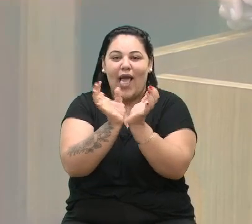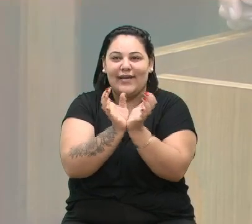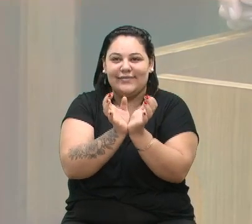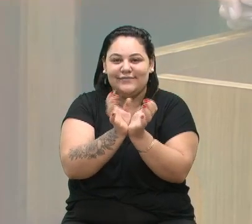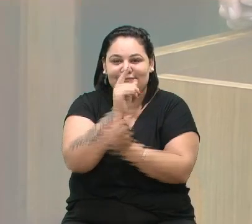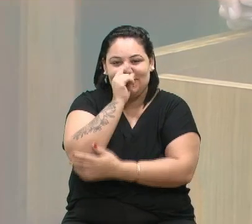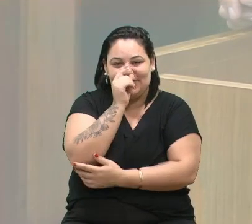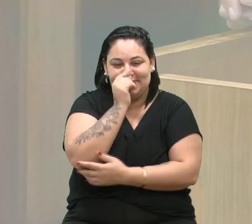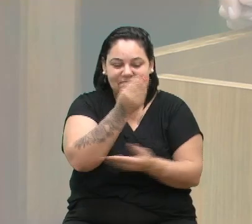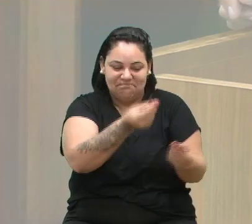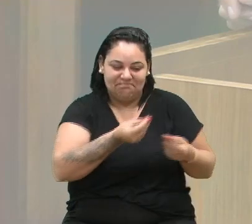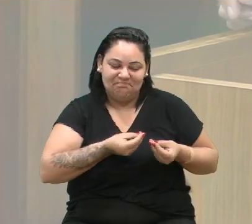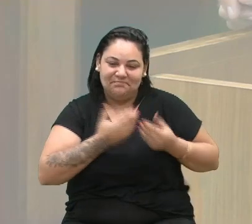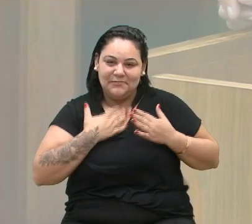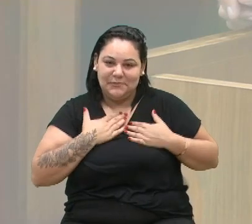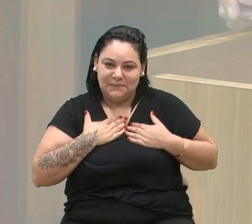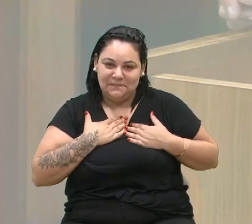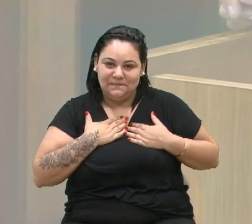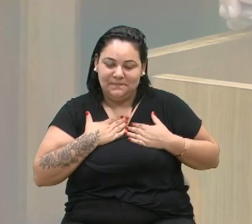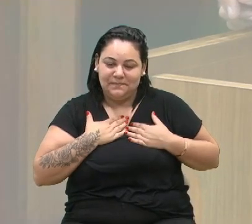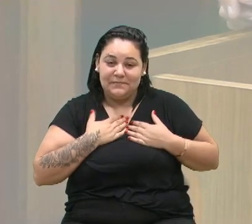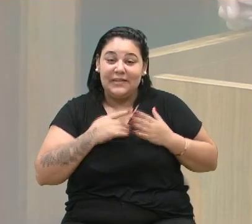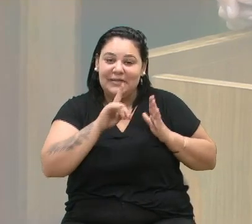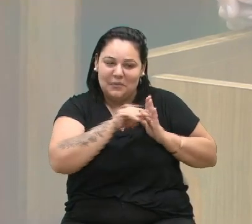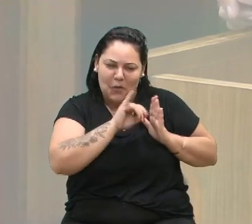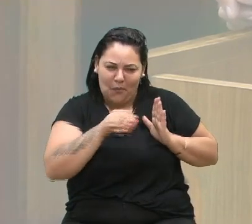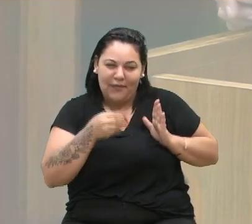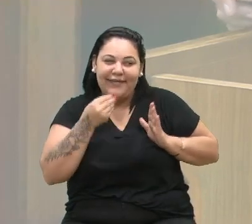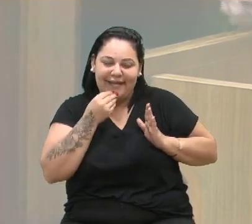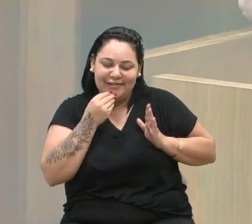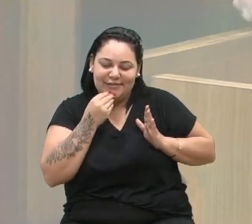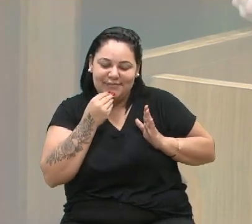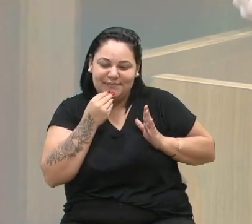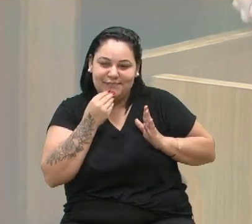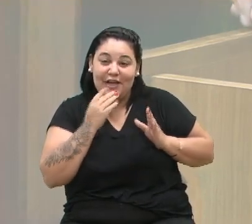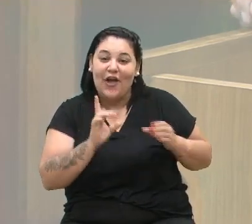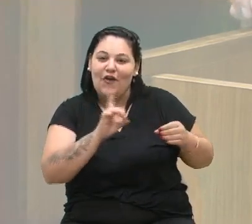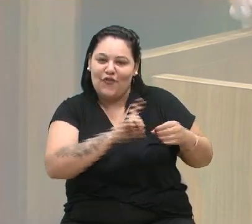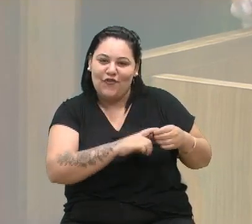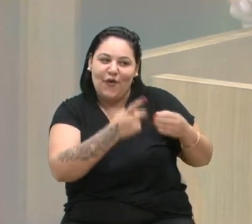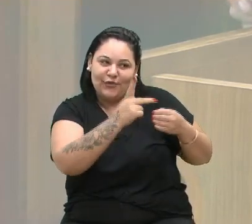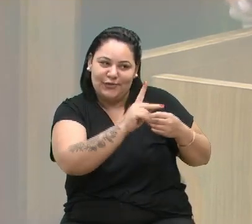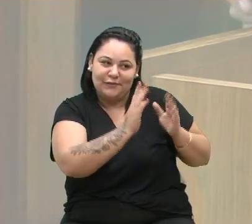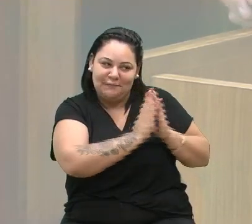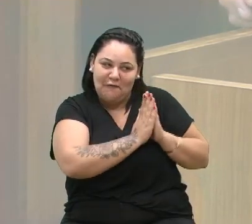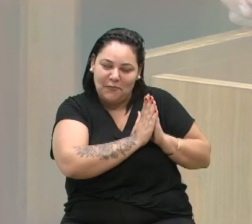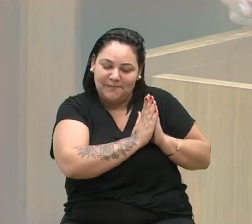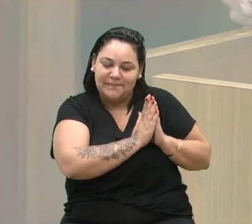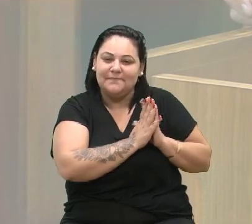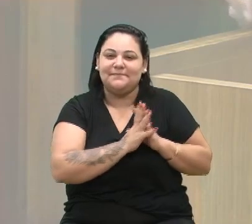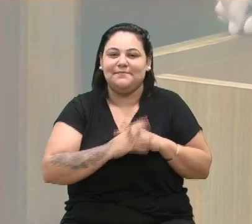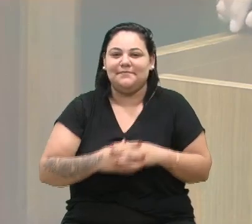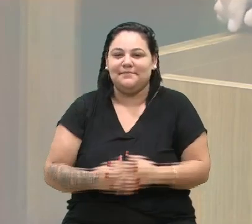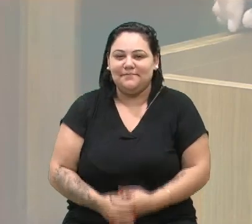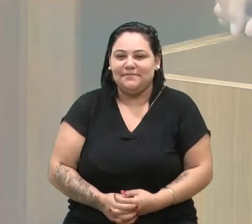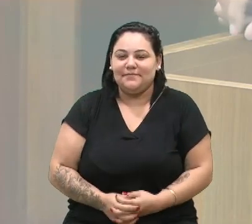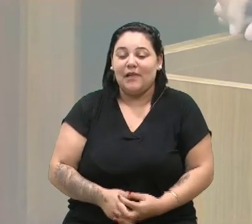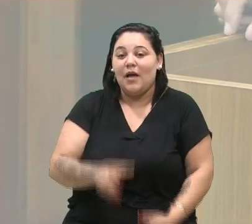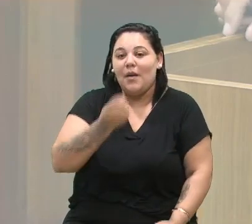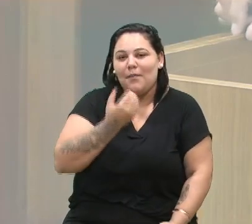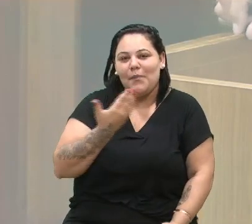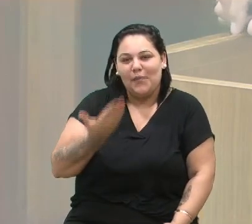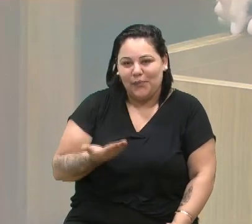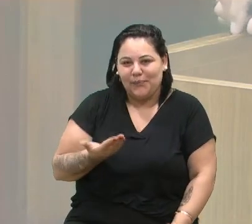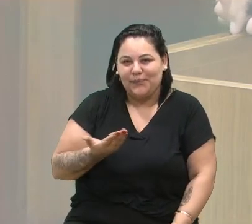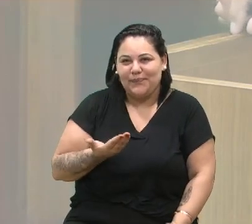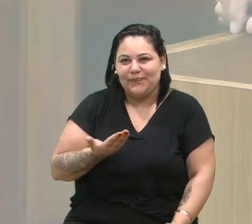Fantinel. Numa oportunidade, retribuir essa sua gentileza. Bom,